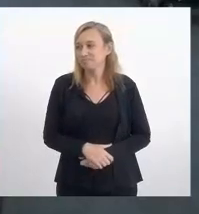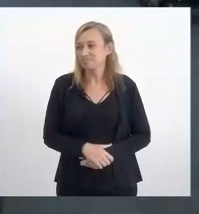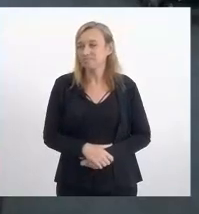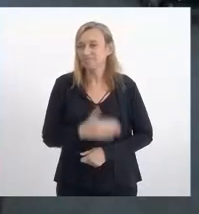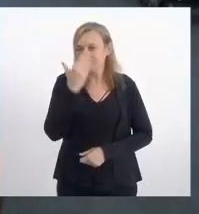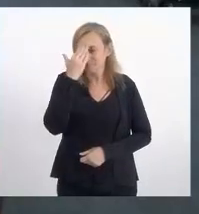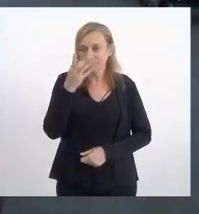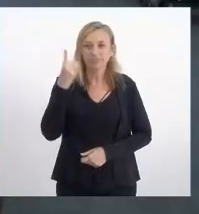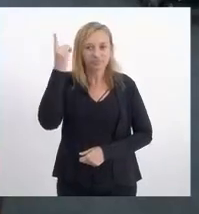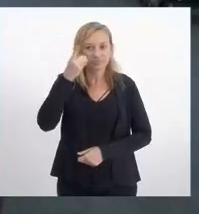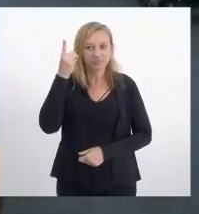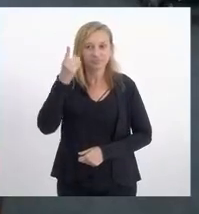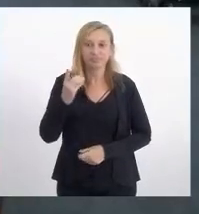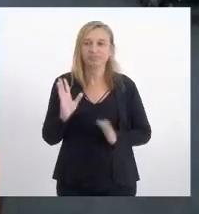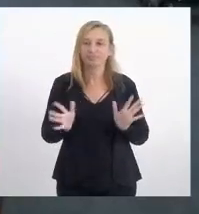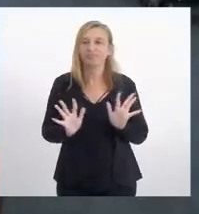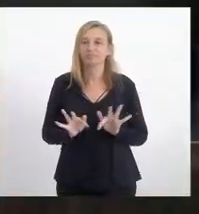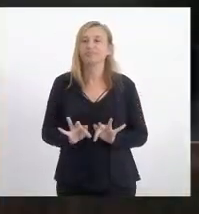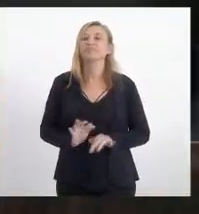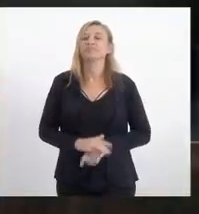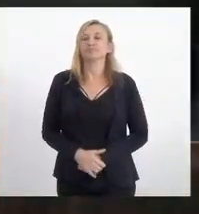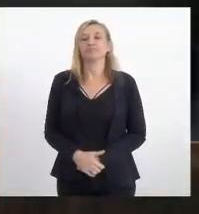obrigado a